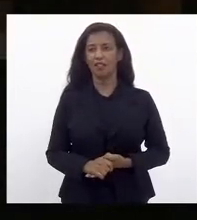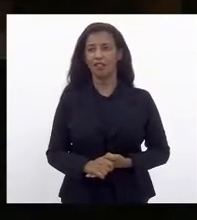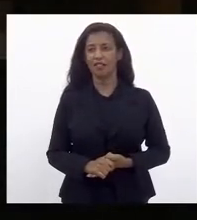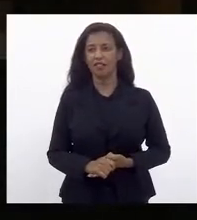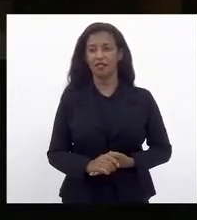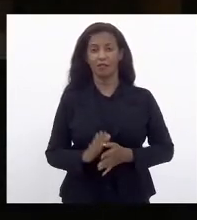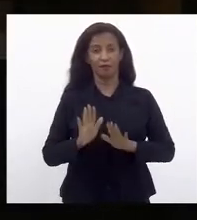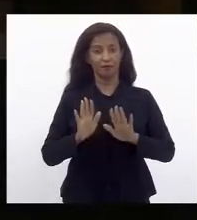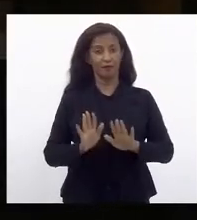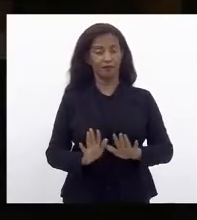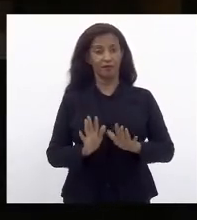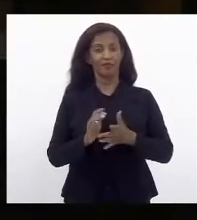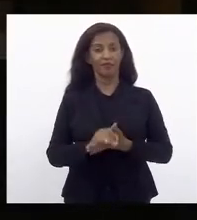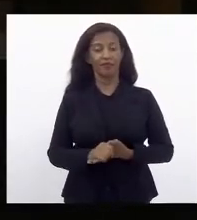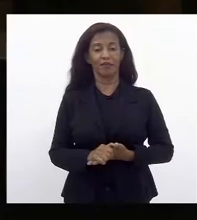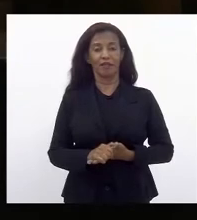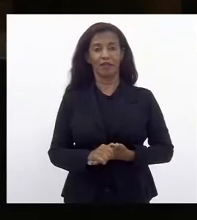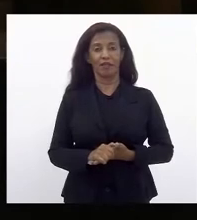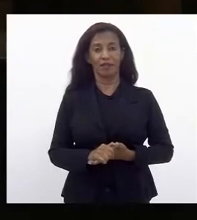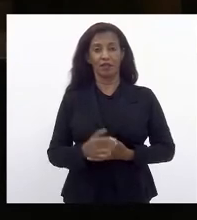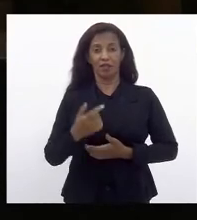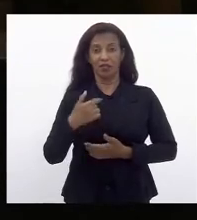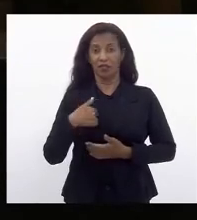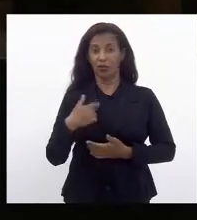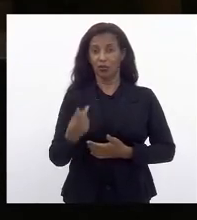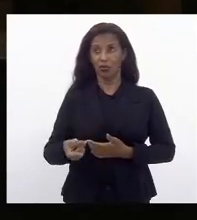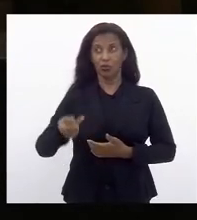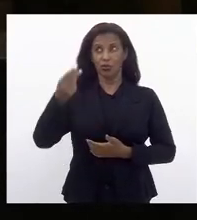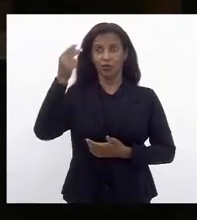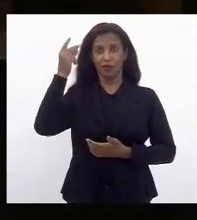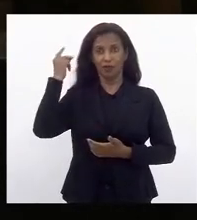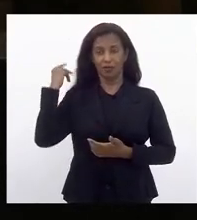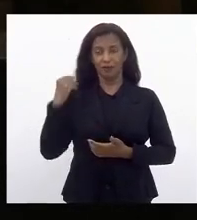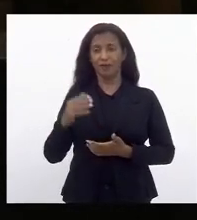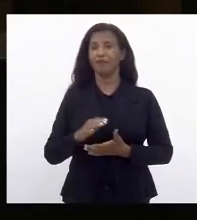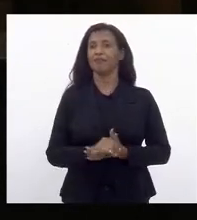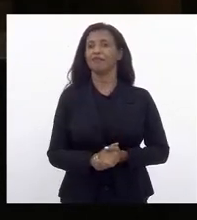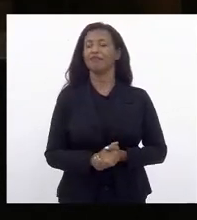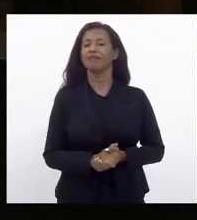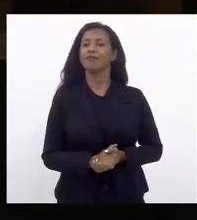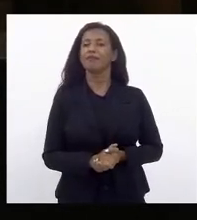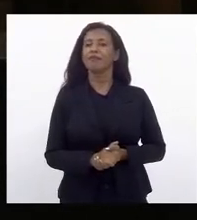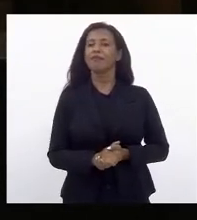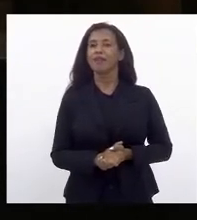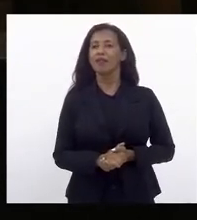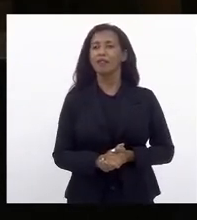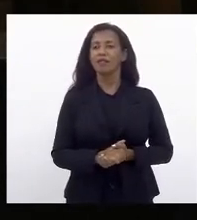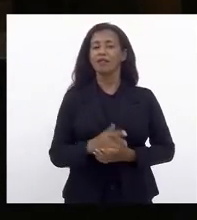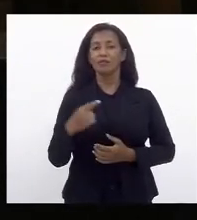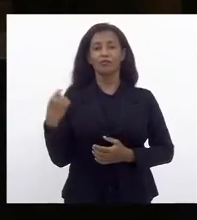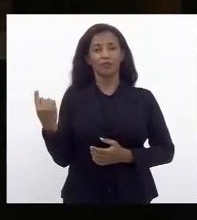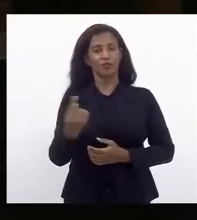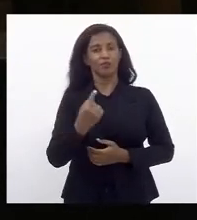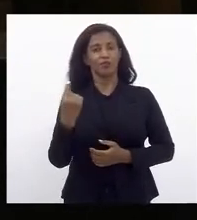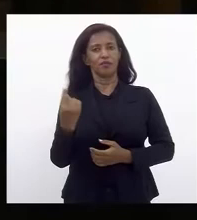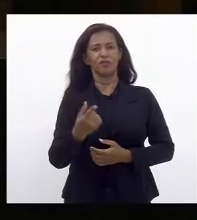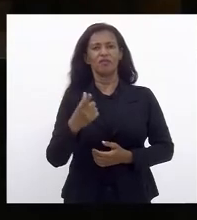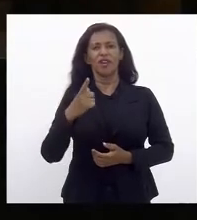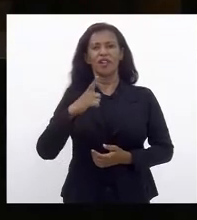Mas eu sou da época em que nós tínhamos